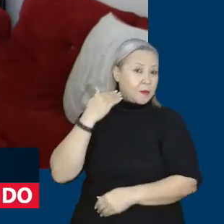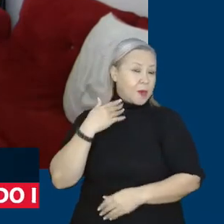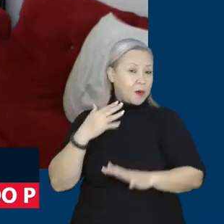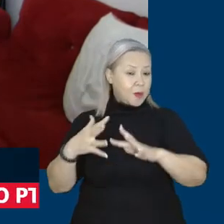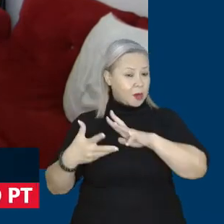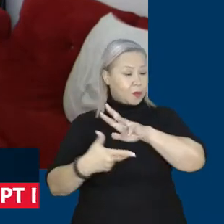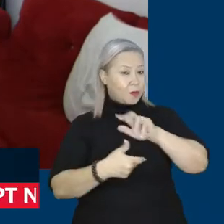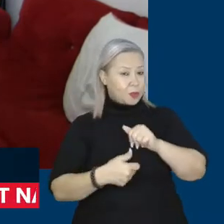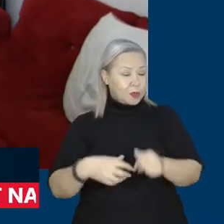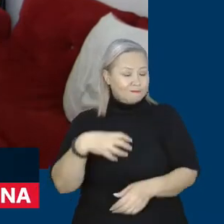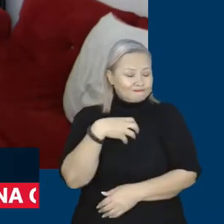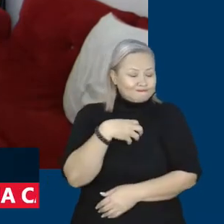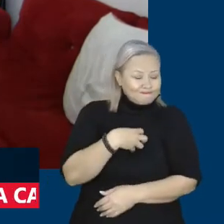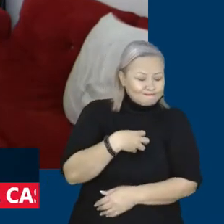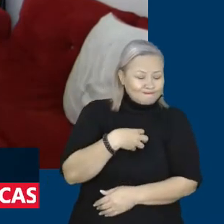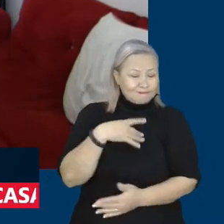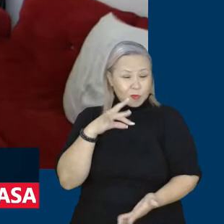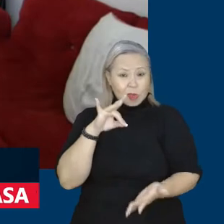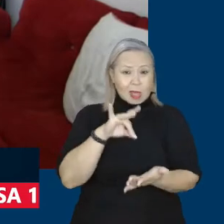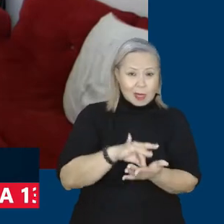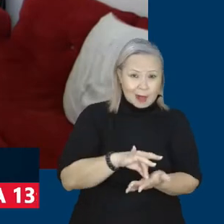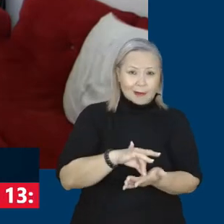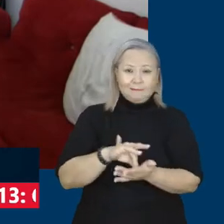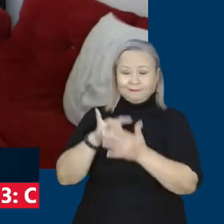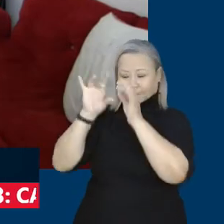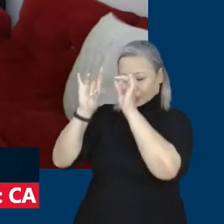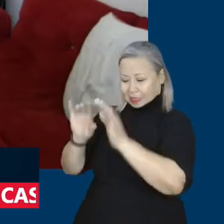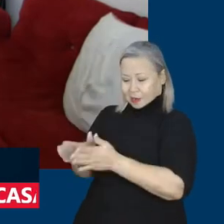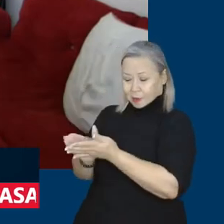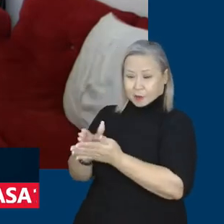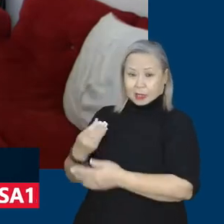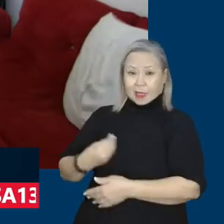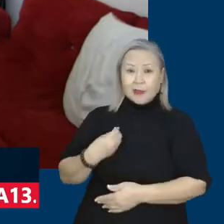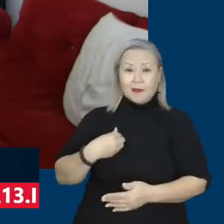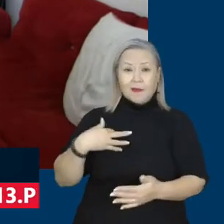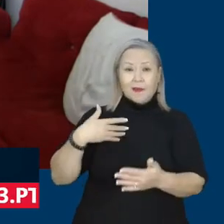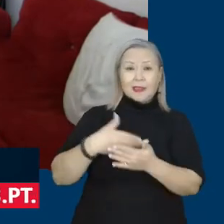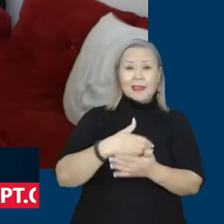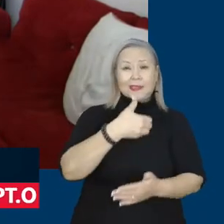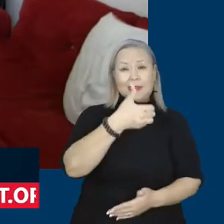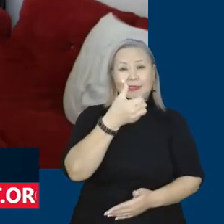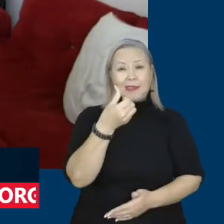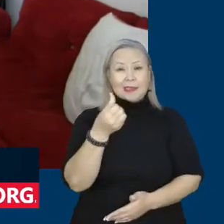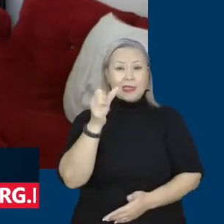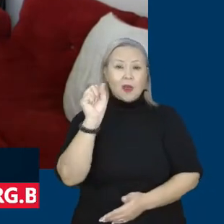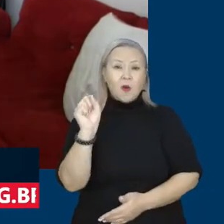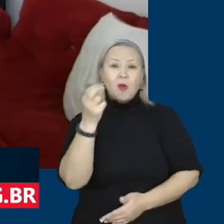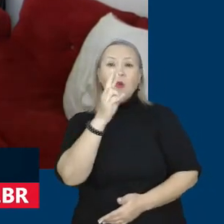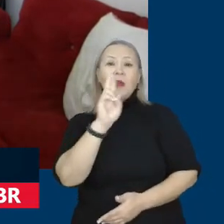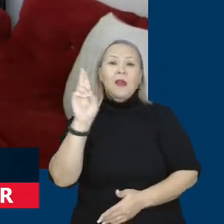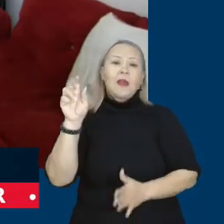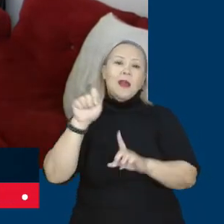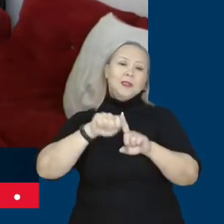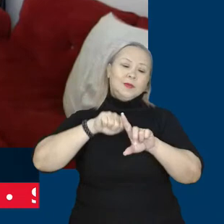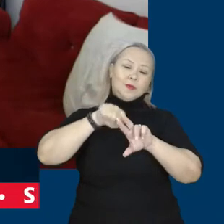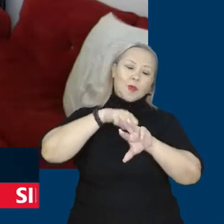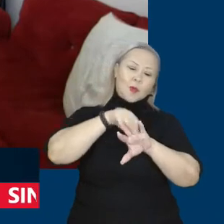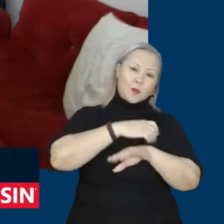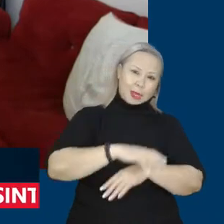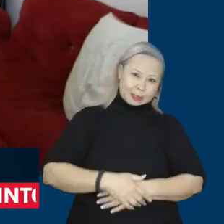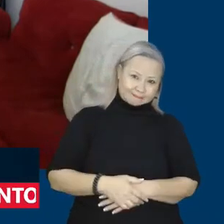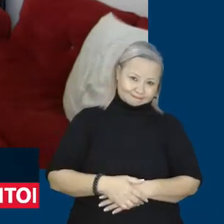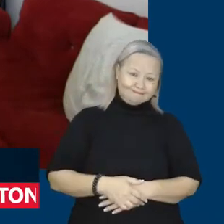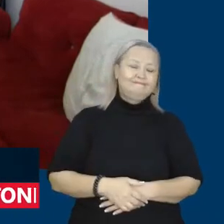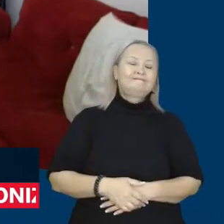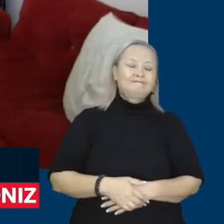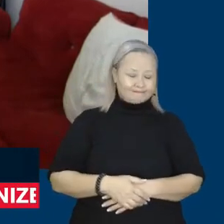em situação de extrema pobreza e sim quem vive com até 168 por mês esses indicadores são um dos maiores